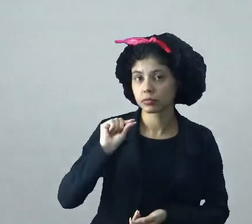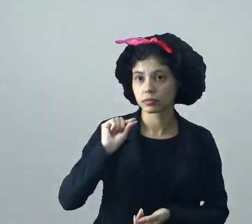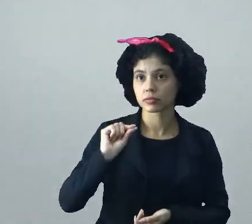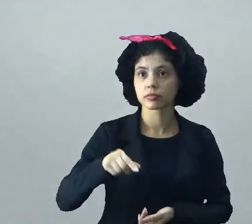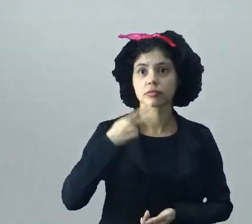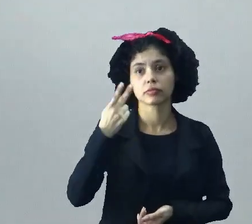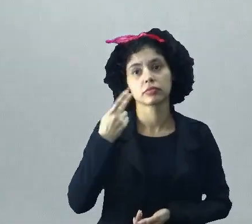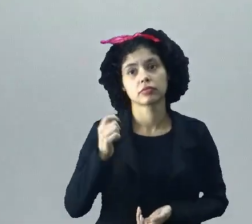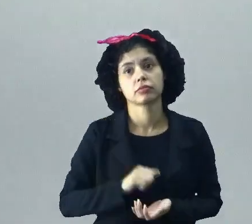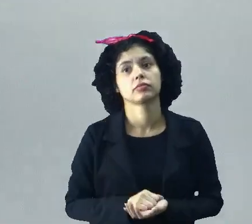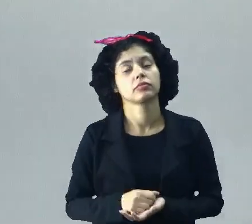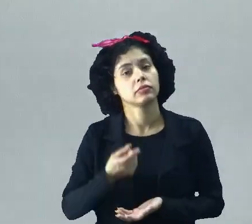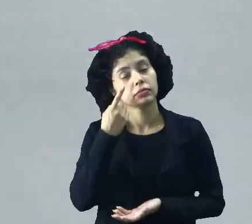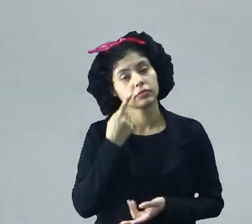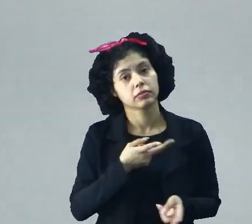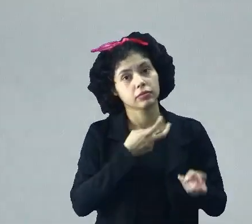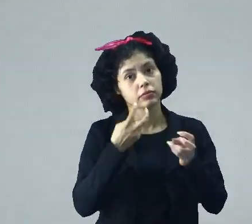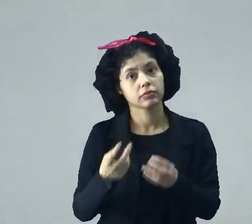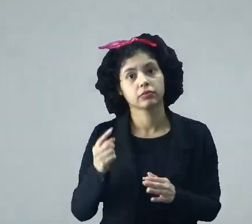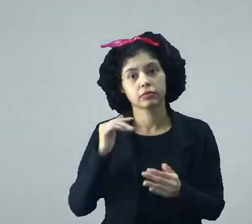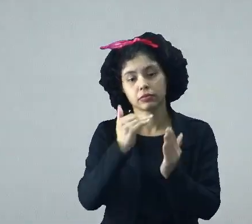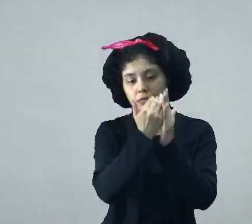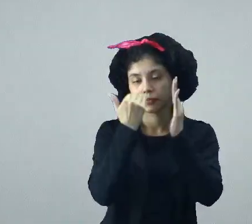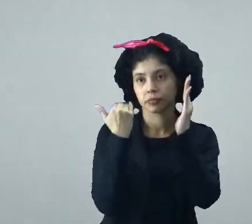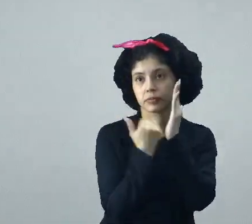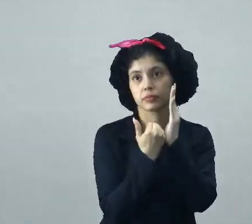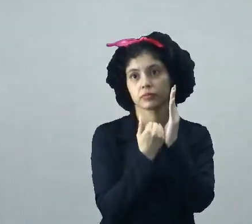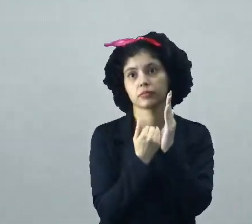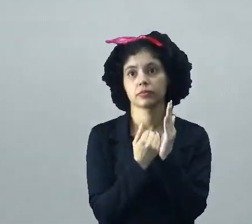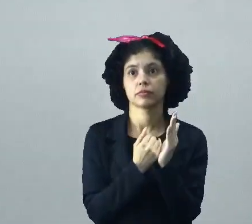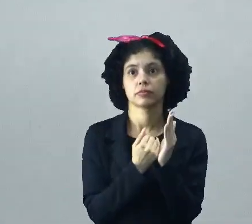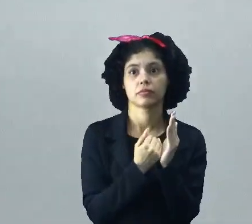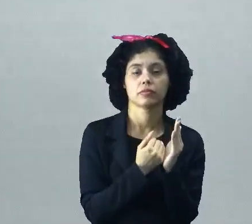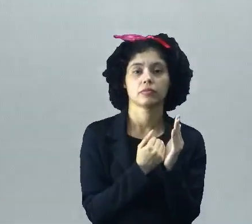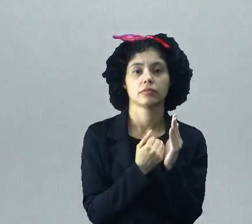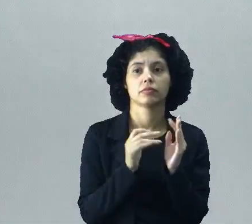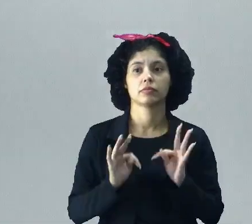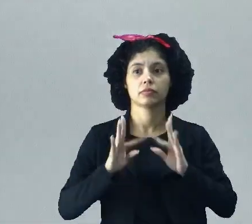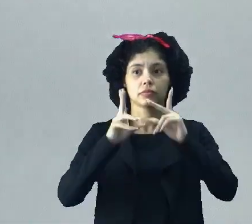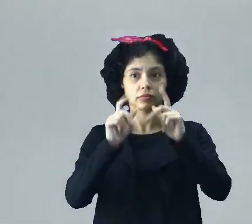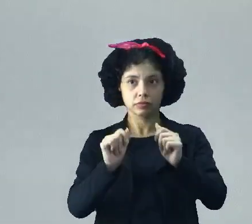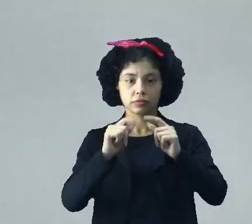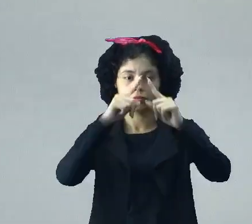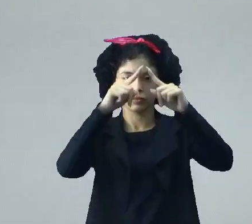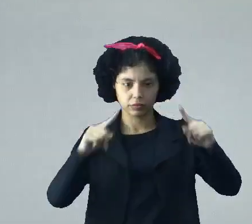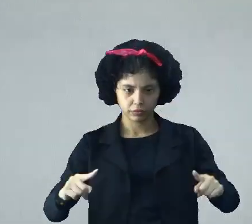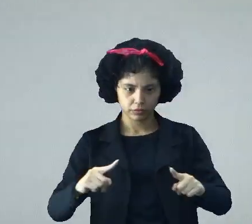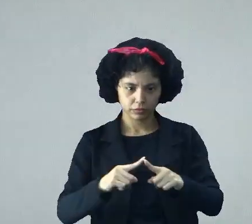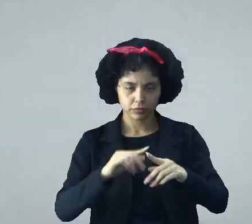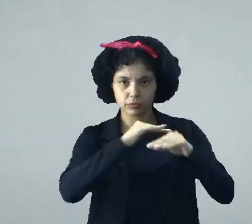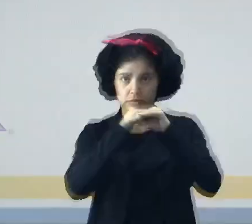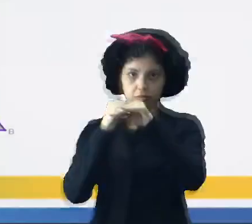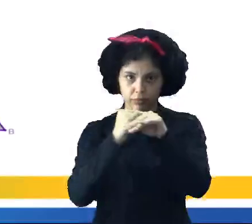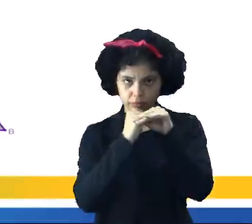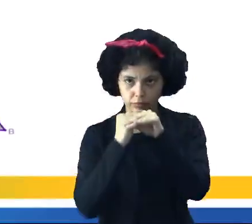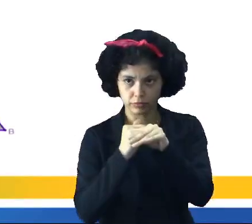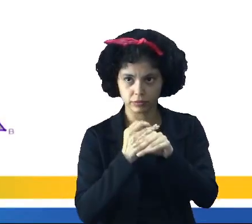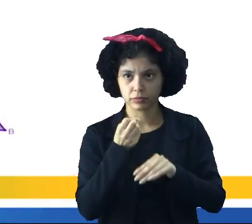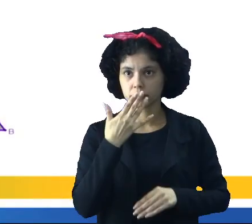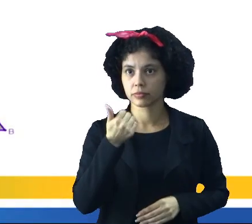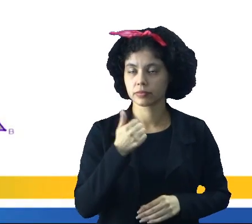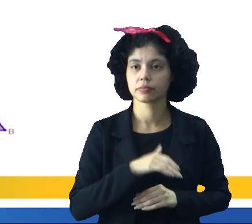do jeito que eu estou falando, vocês observem bem abaixo, quando a gente fala, ele tem todos os seus lados iguais, tudo